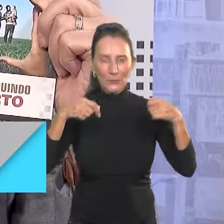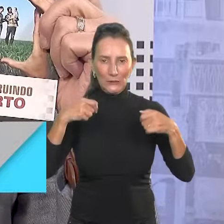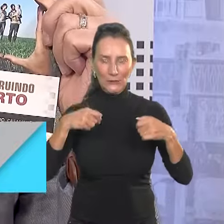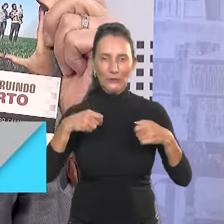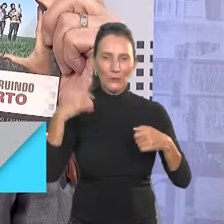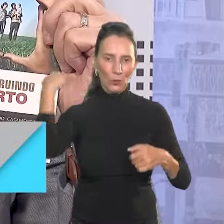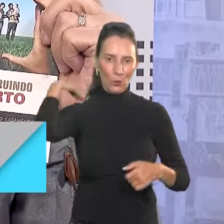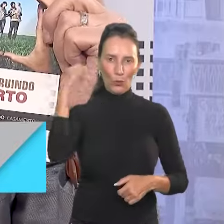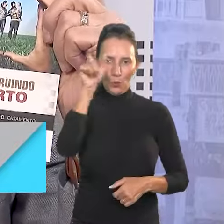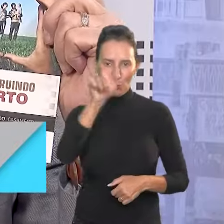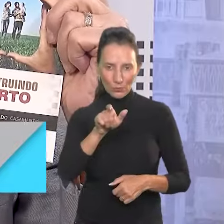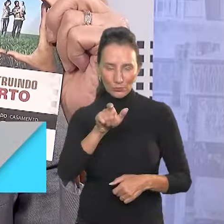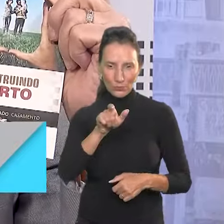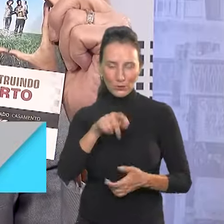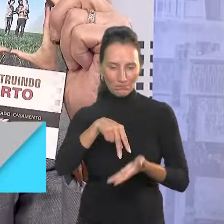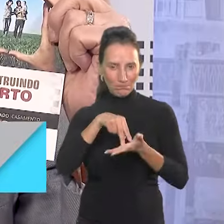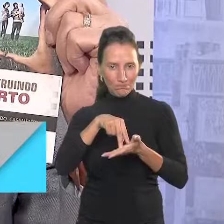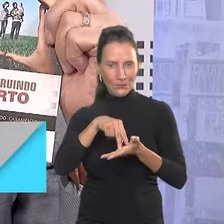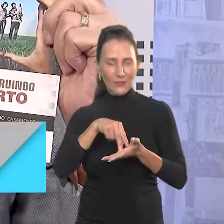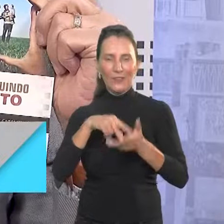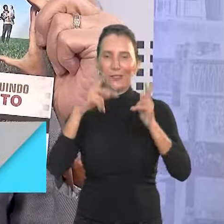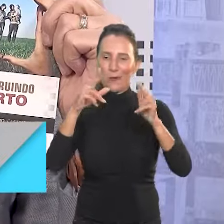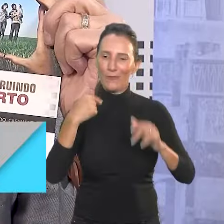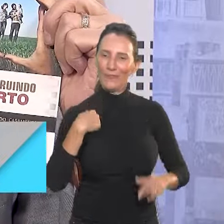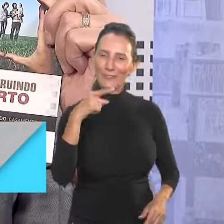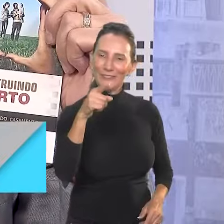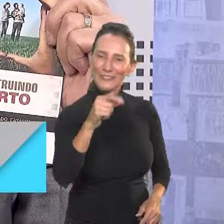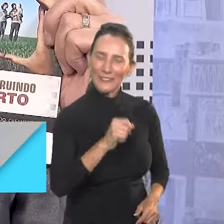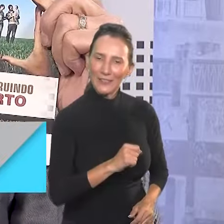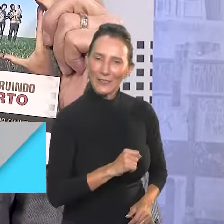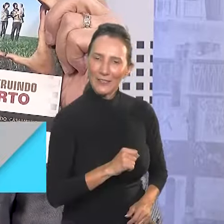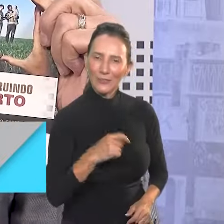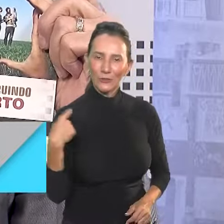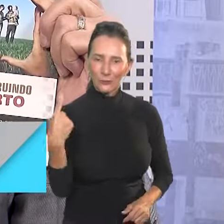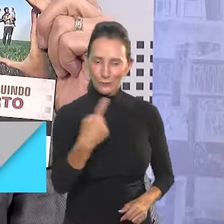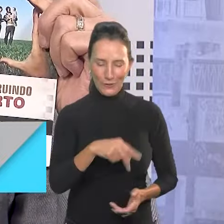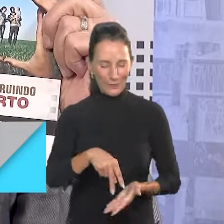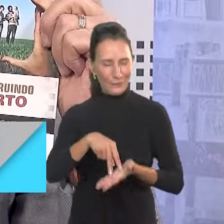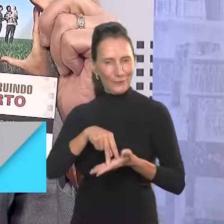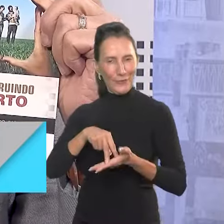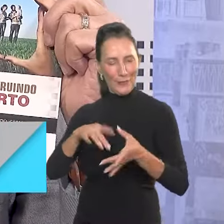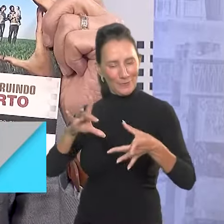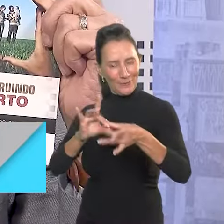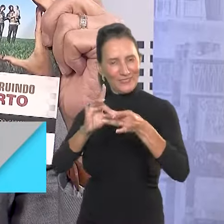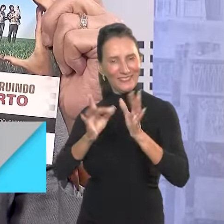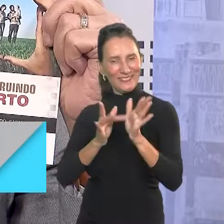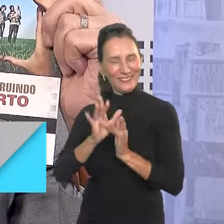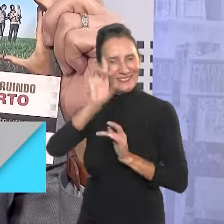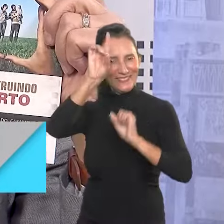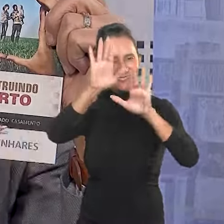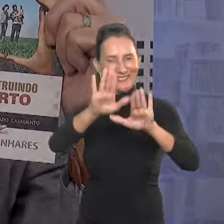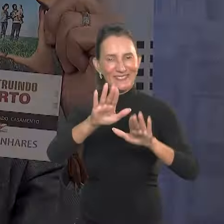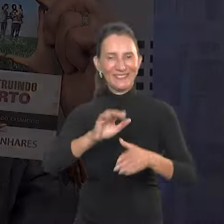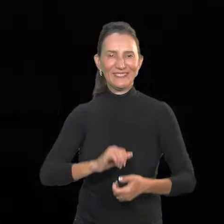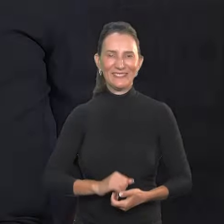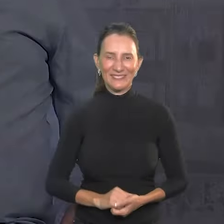de uma estrutura, assim devemos ser eu e você. Sermos firmes na rocha que é Cristo. Deus te